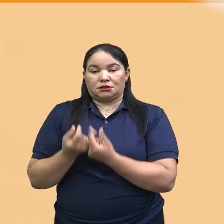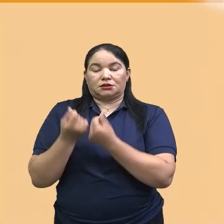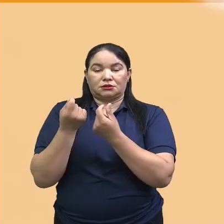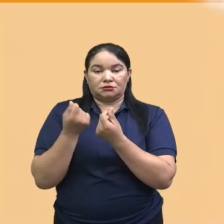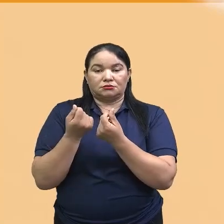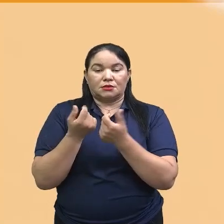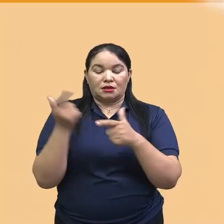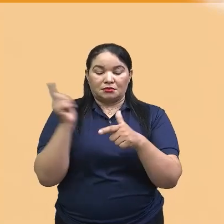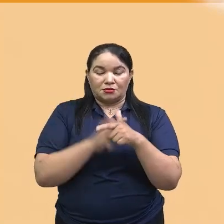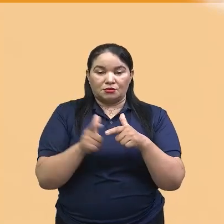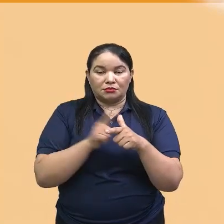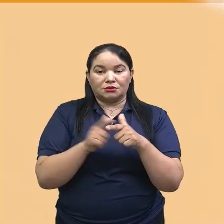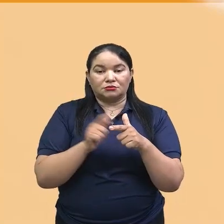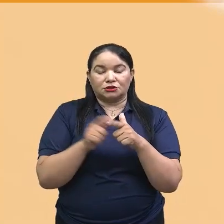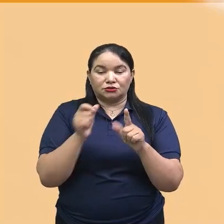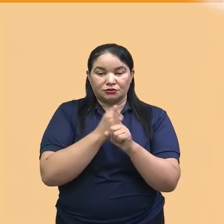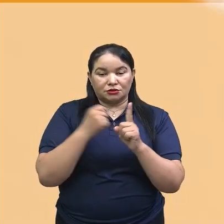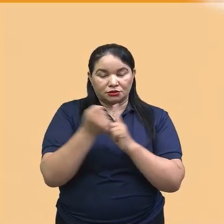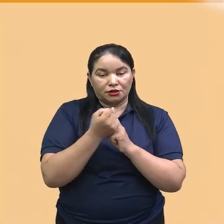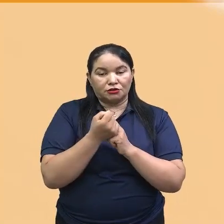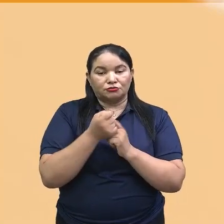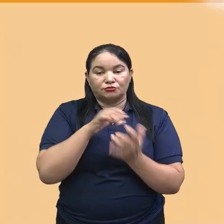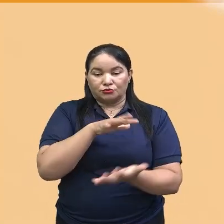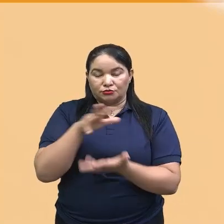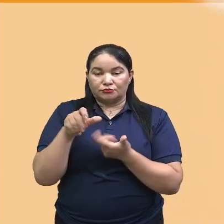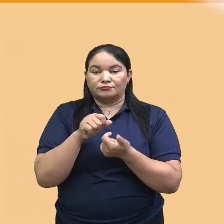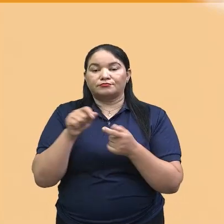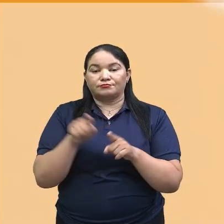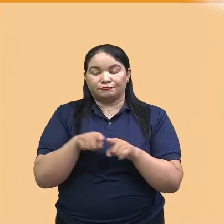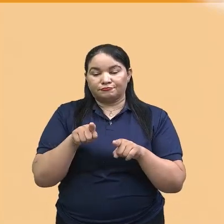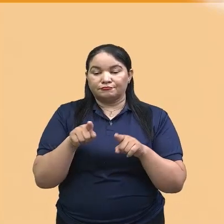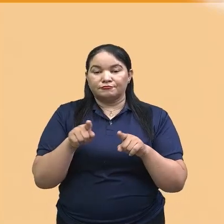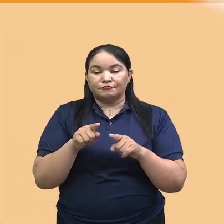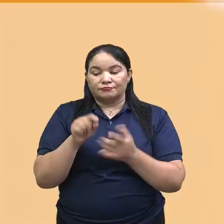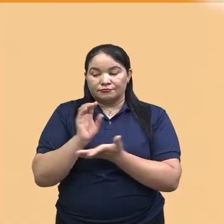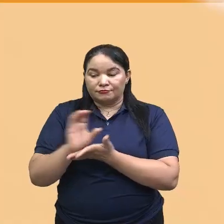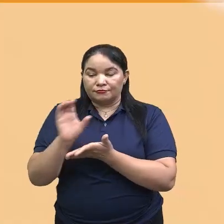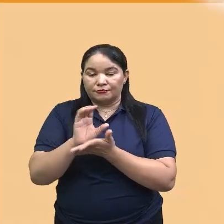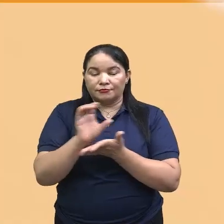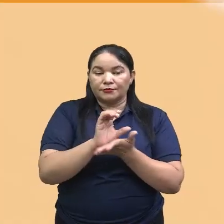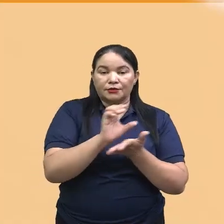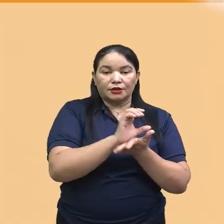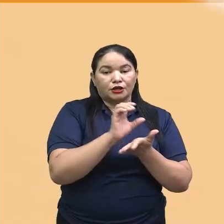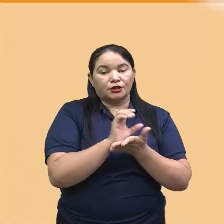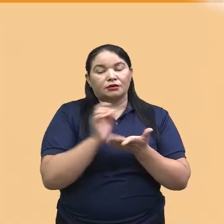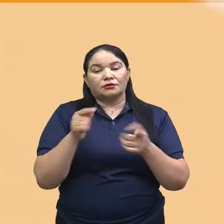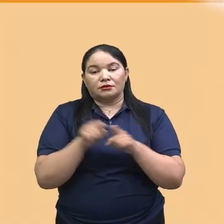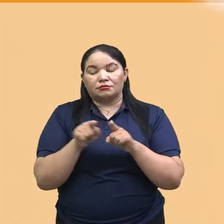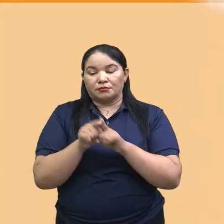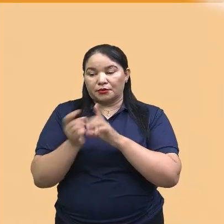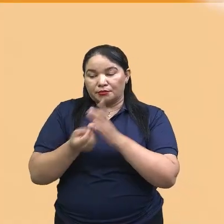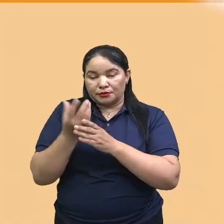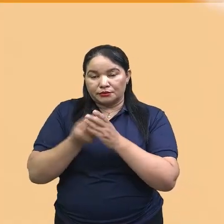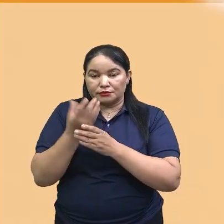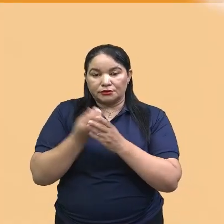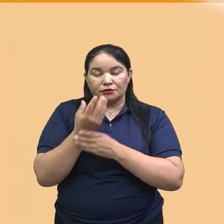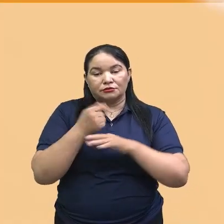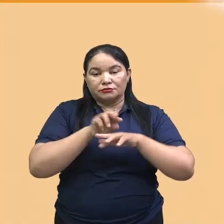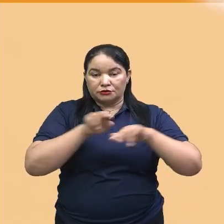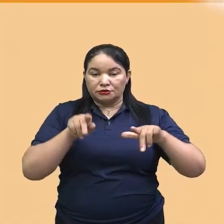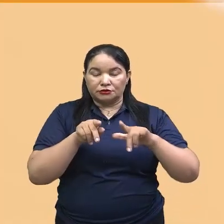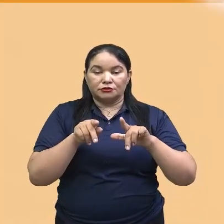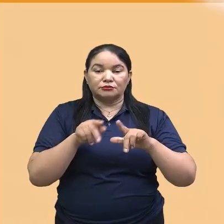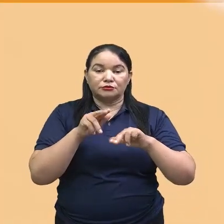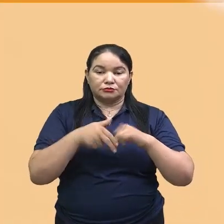mundial, né, que é a questão da distribuição da riqueza, né, distribuição dos bens produzidos pela